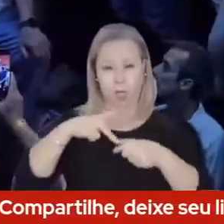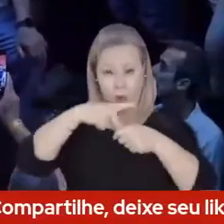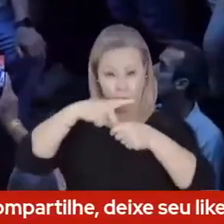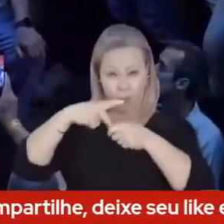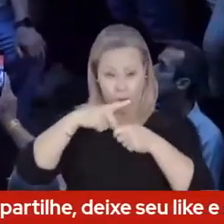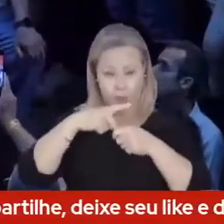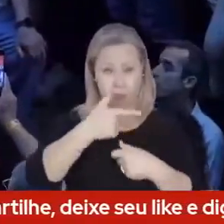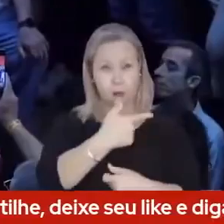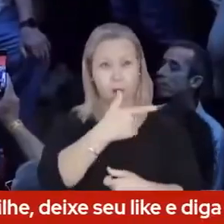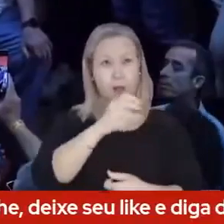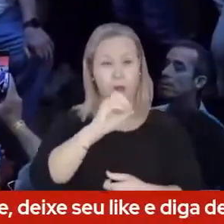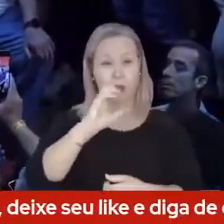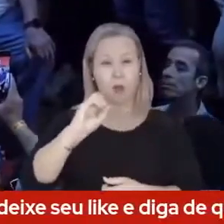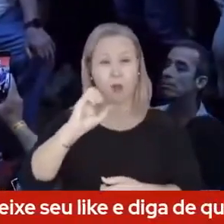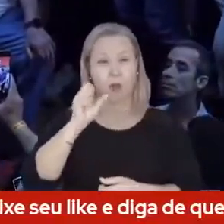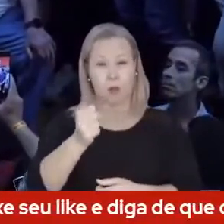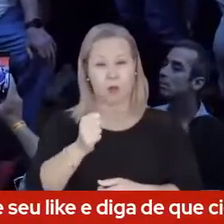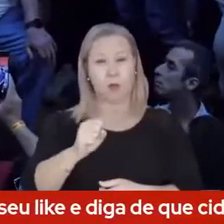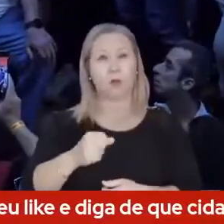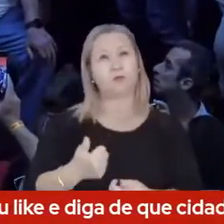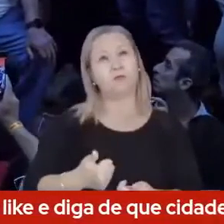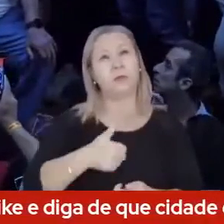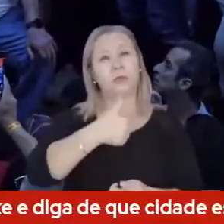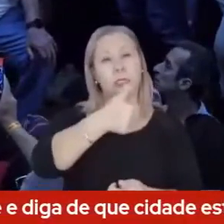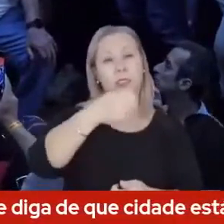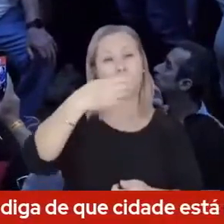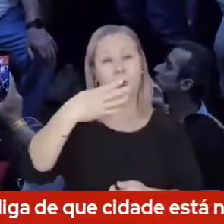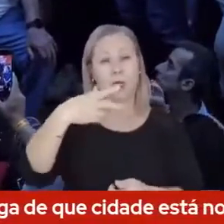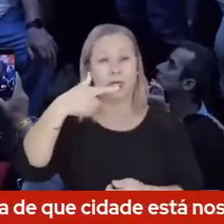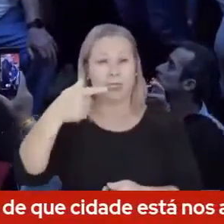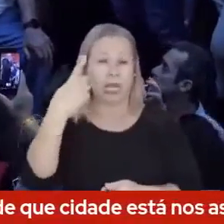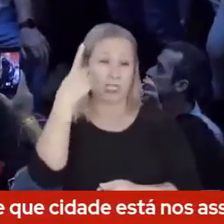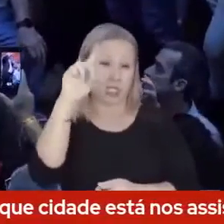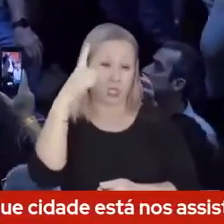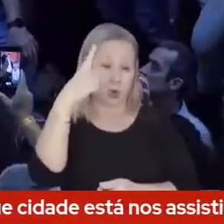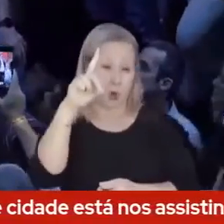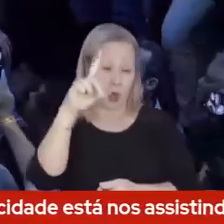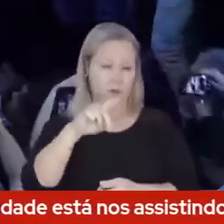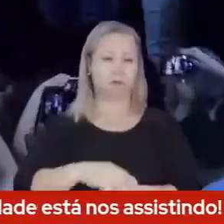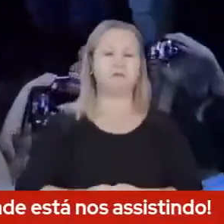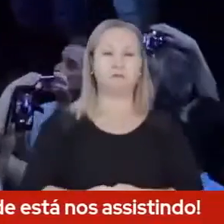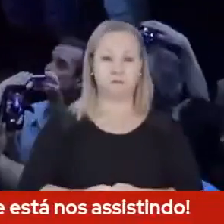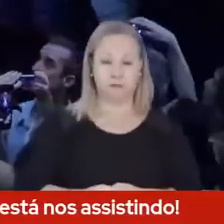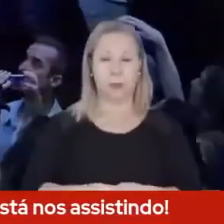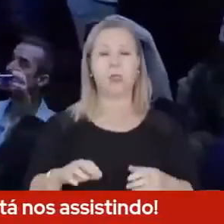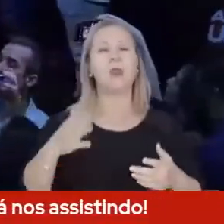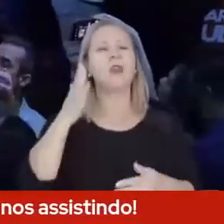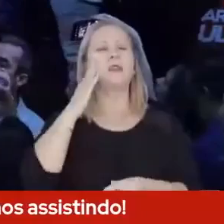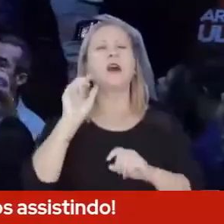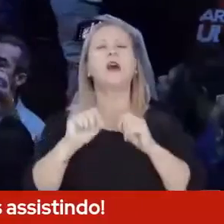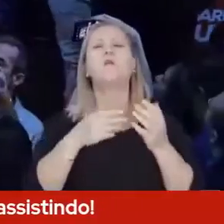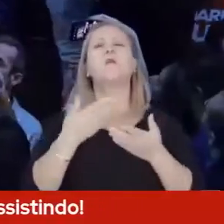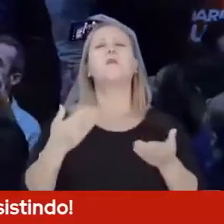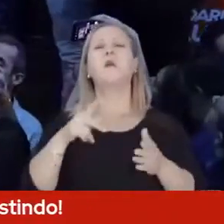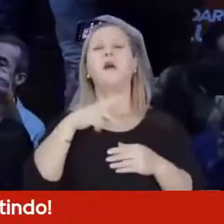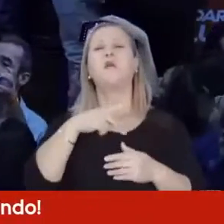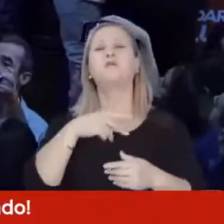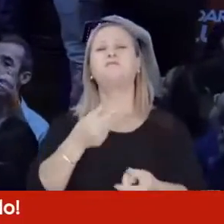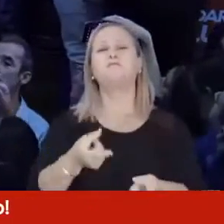a 147 dólares o barril. E sabe qual era o preço da gasolina?